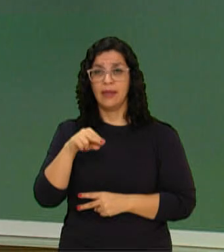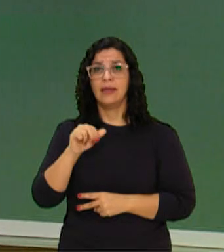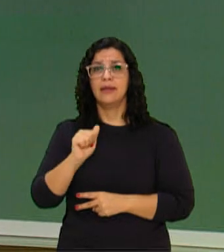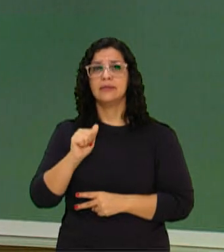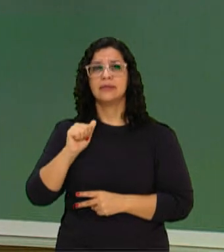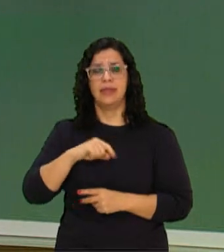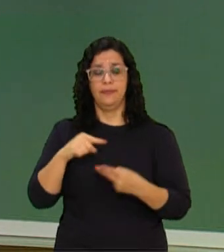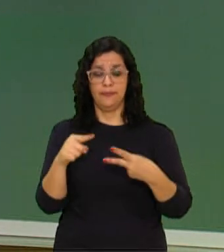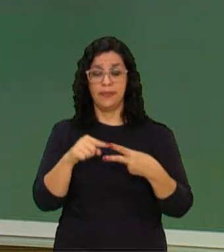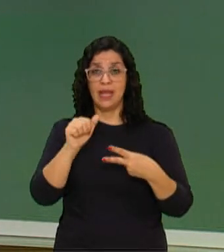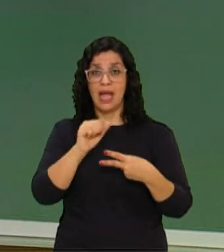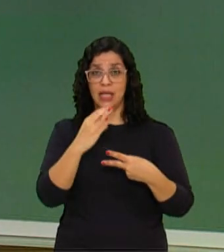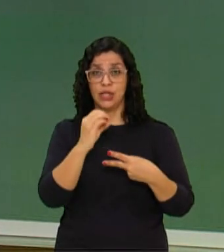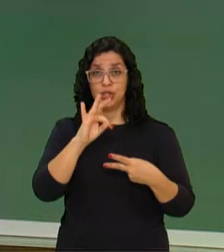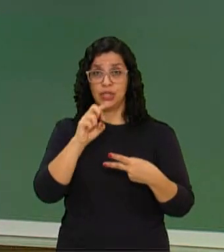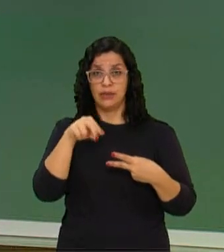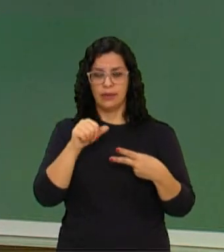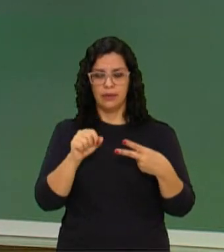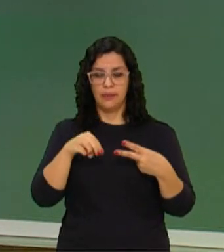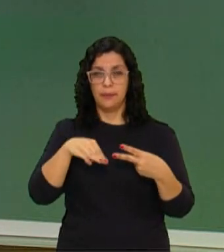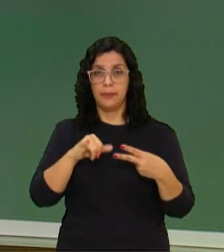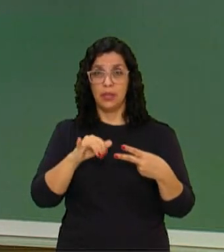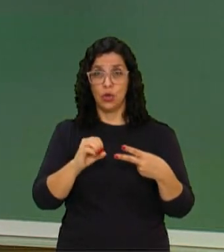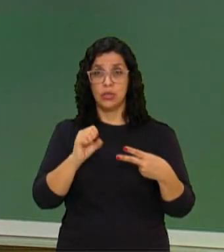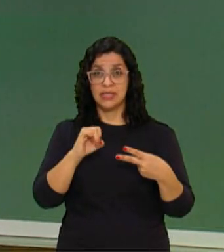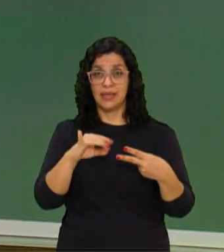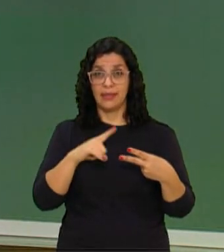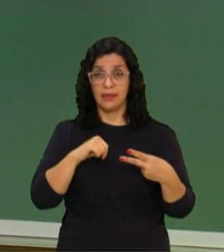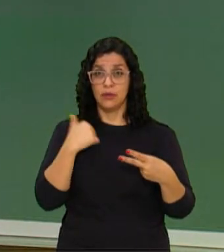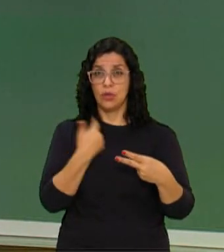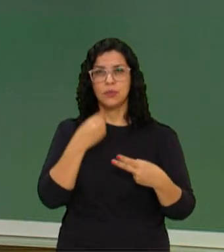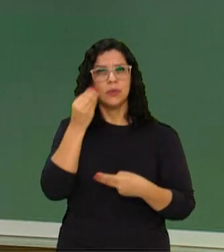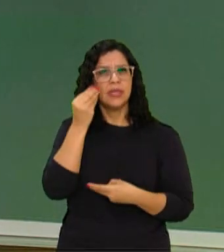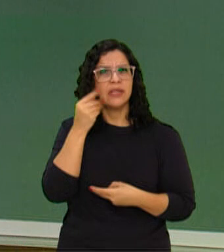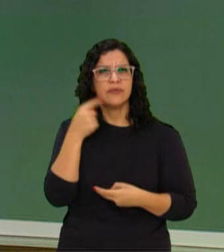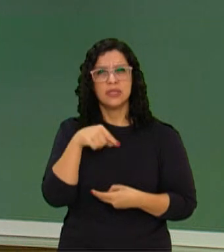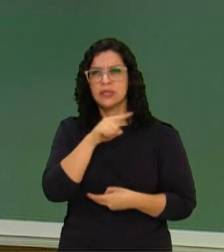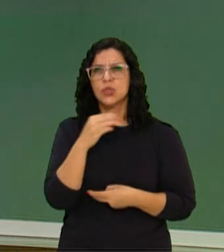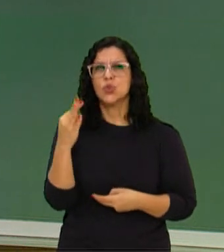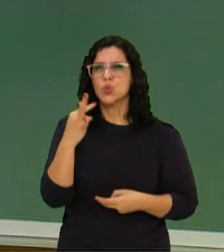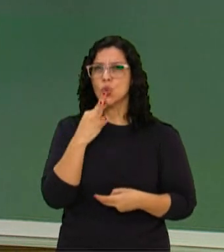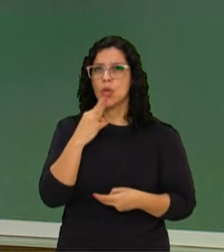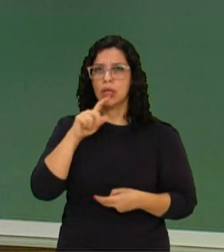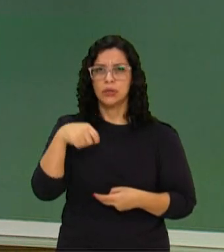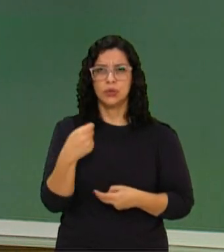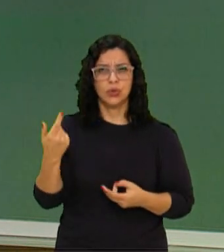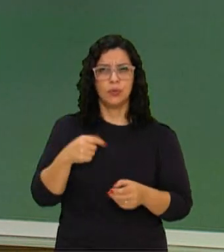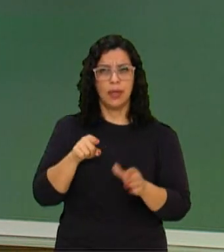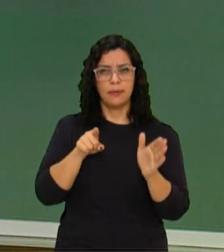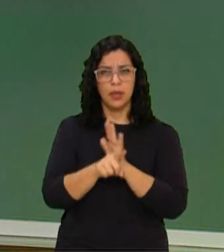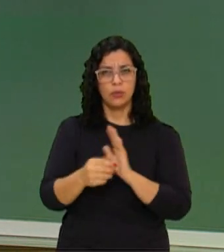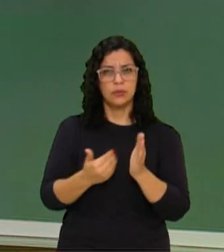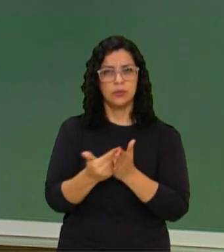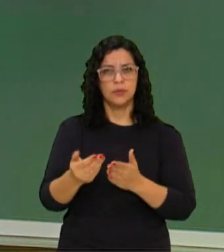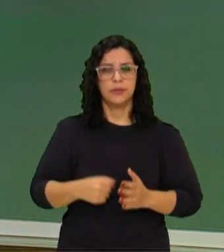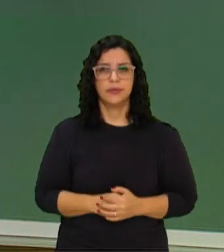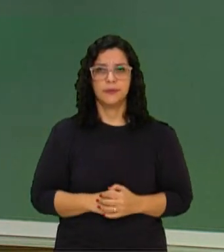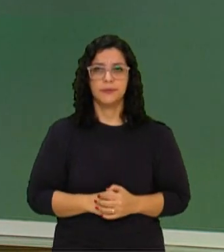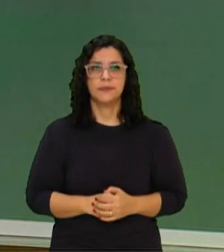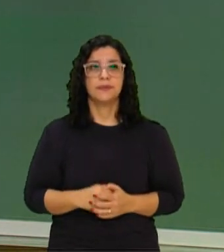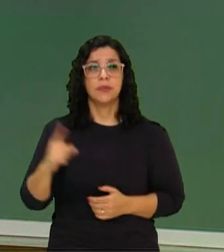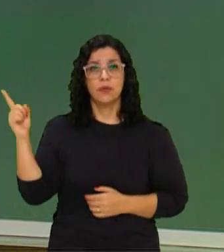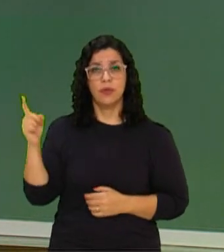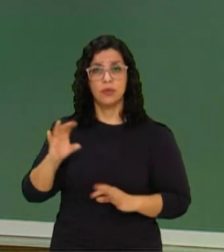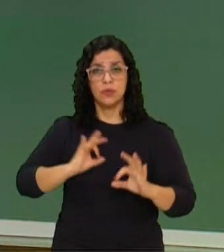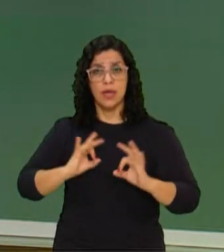vamos verificar na sequência, Vamos primeiro testar nossos conhecimentos aqui com um quiz inicial,